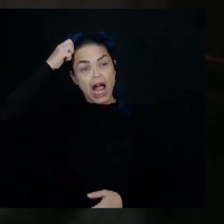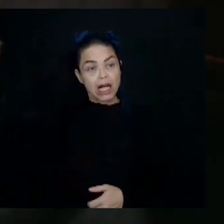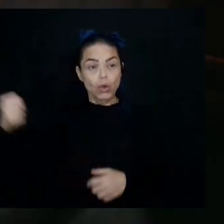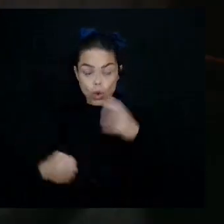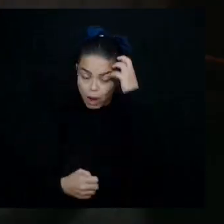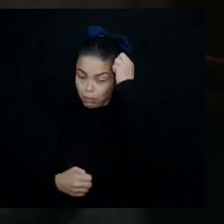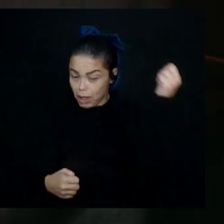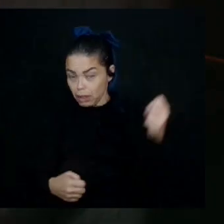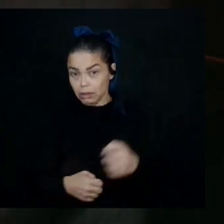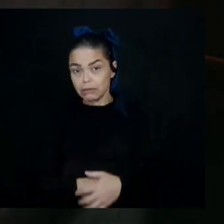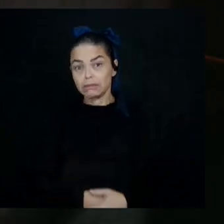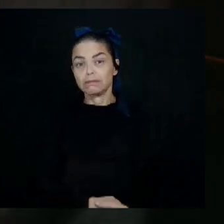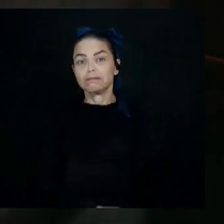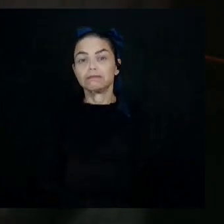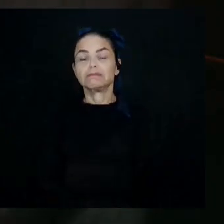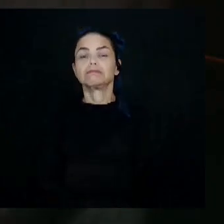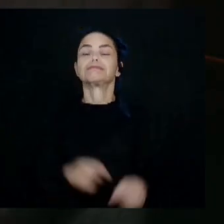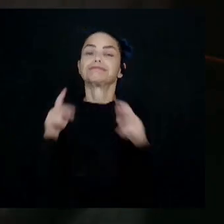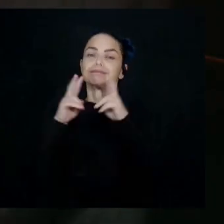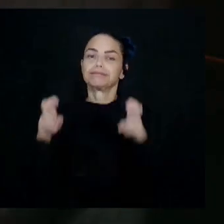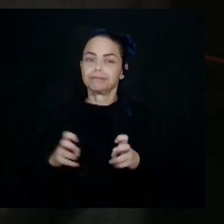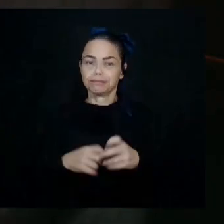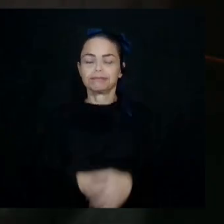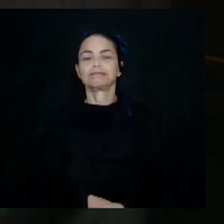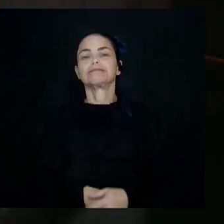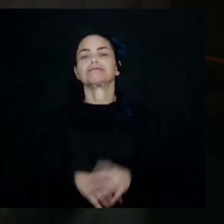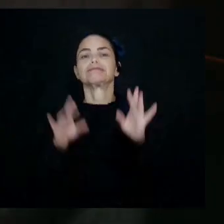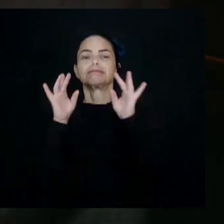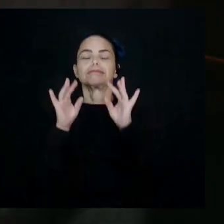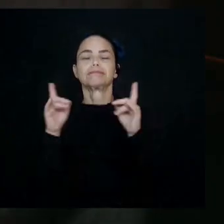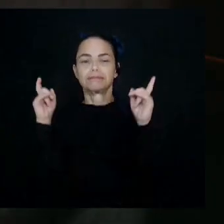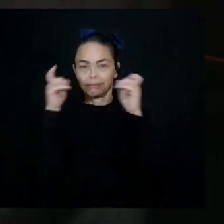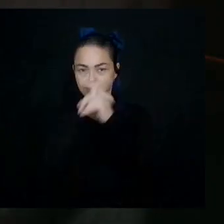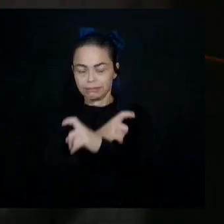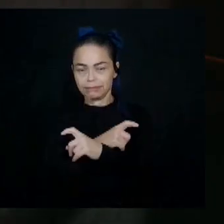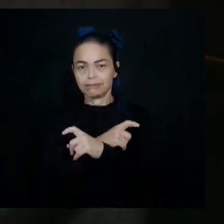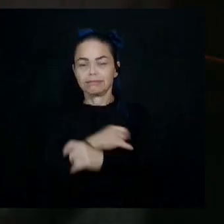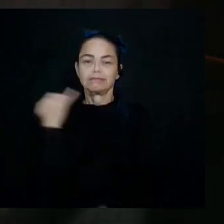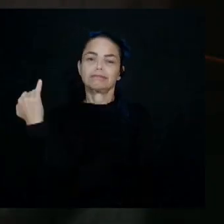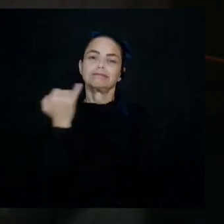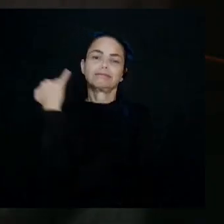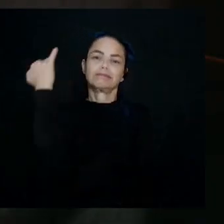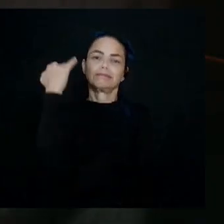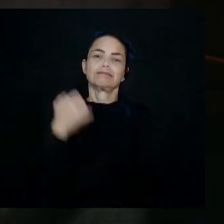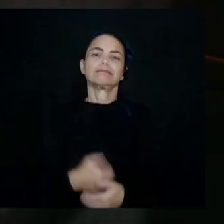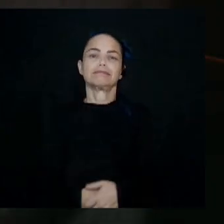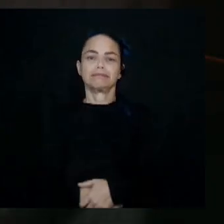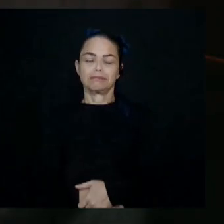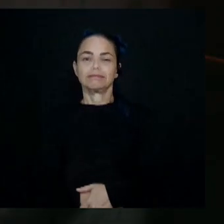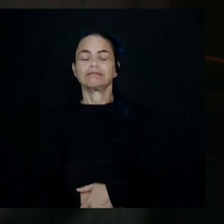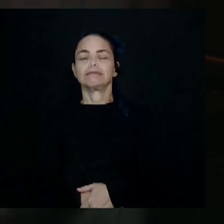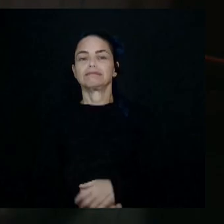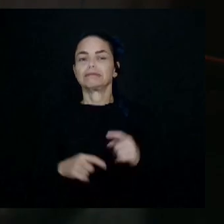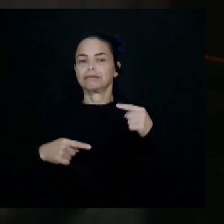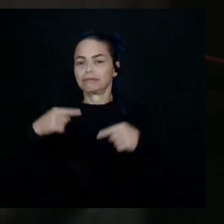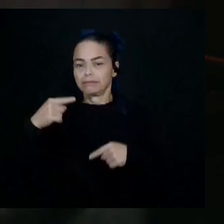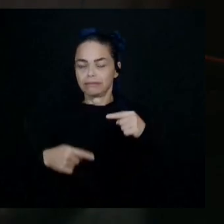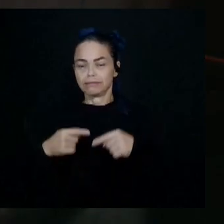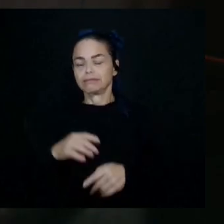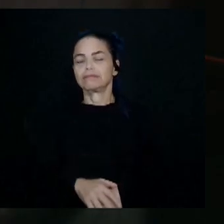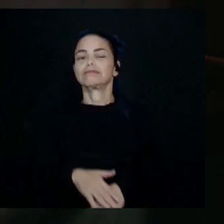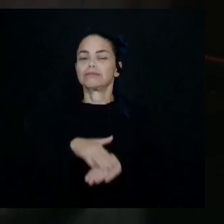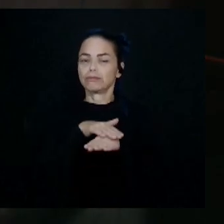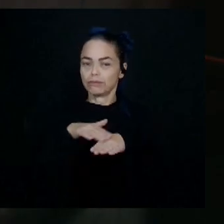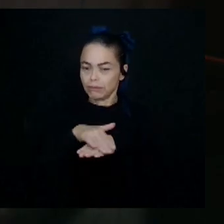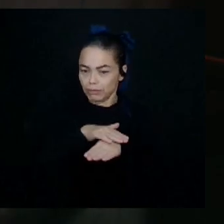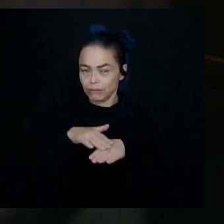Gente, que tema delicado e importantíssimo de se debater, de se conversar. Nós estamos